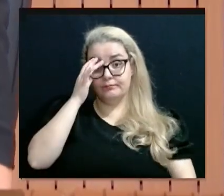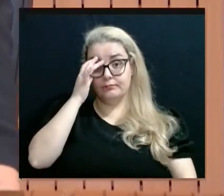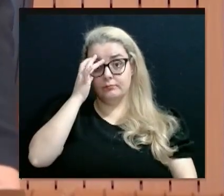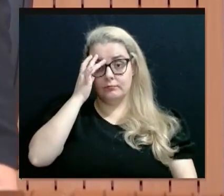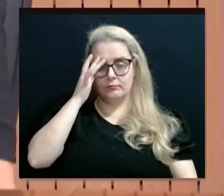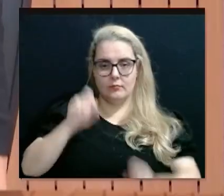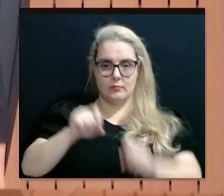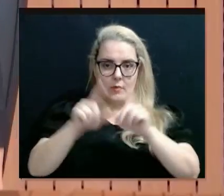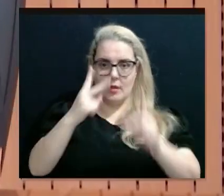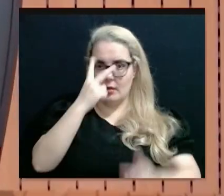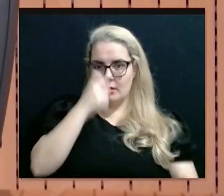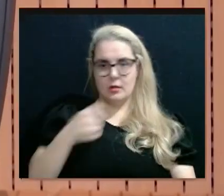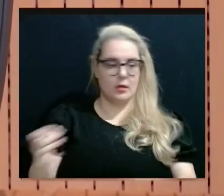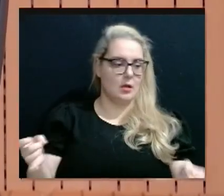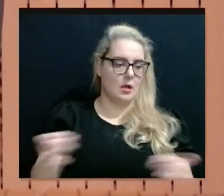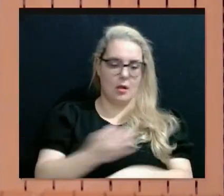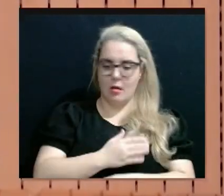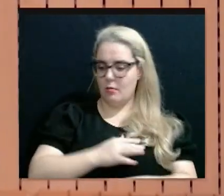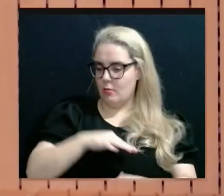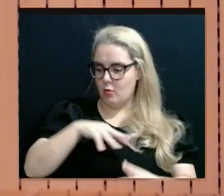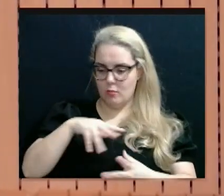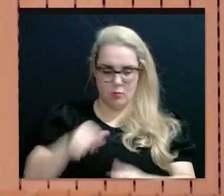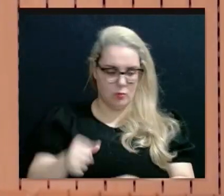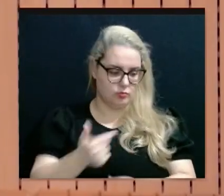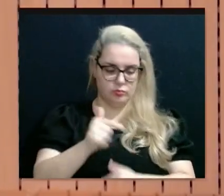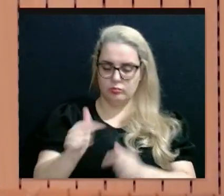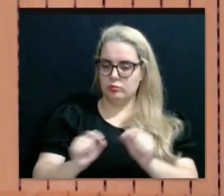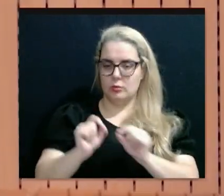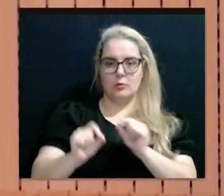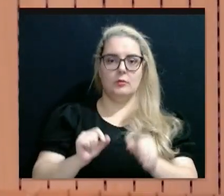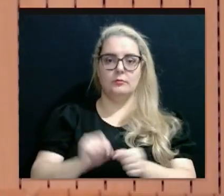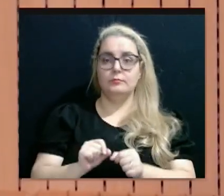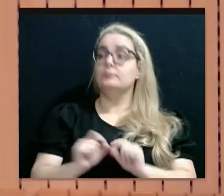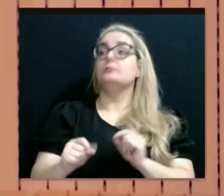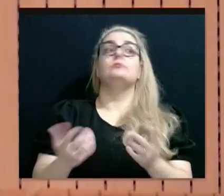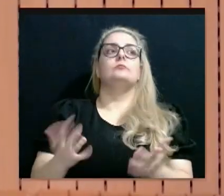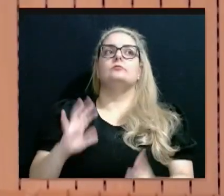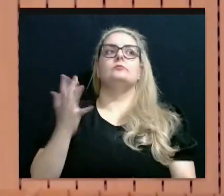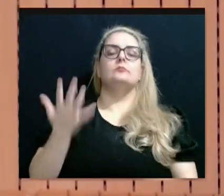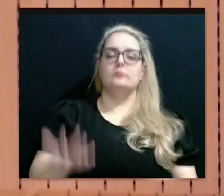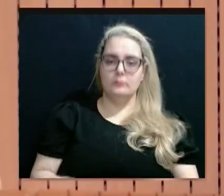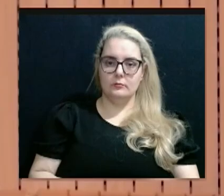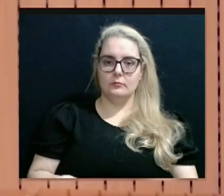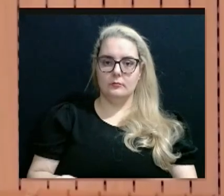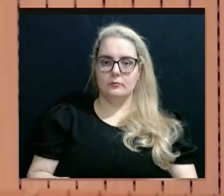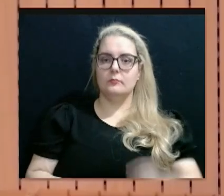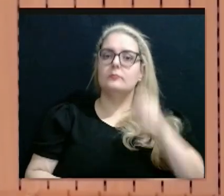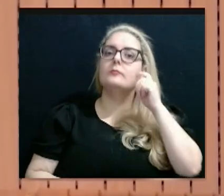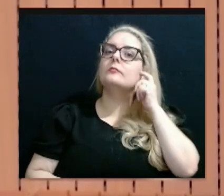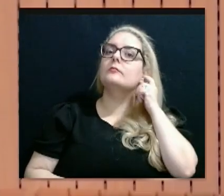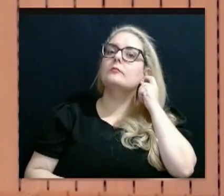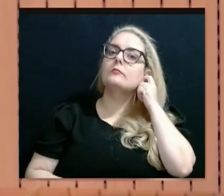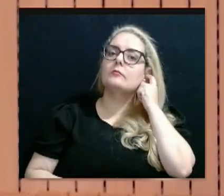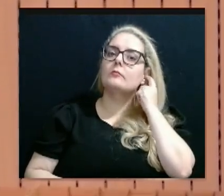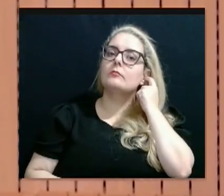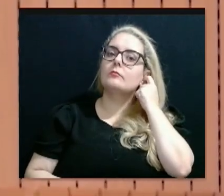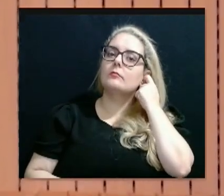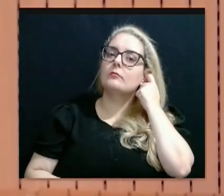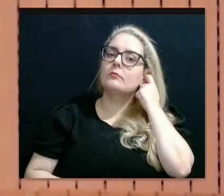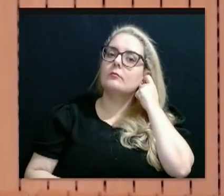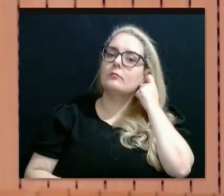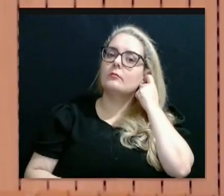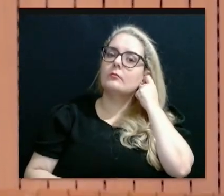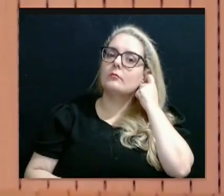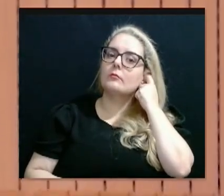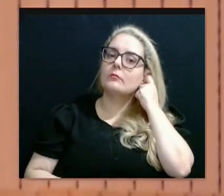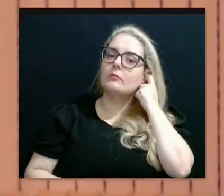acha que acabou, não tem mais o que fazer, e o que ela vai fazer da vida dela? E aí ela vem, a gente trabalha esse luto, através dos